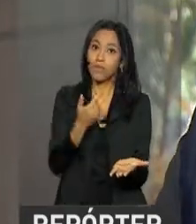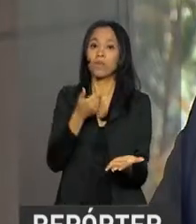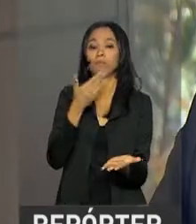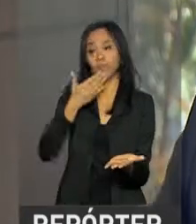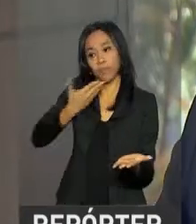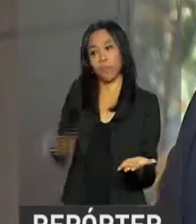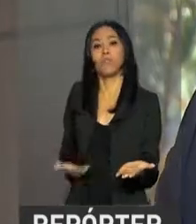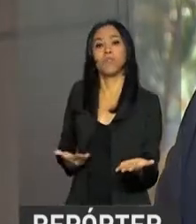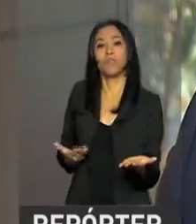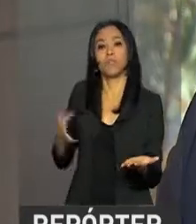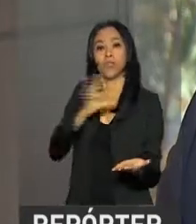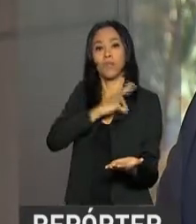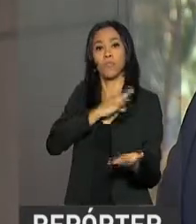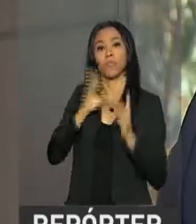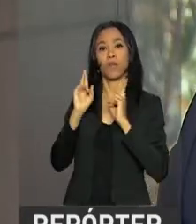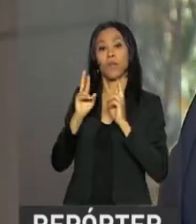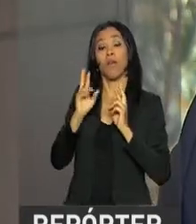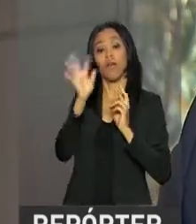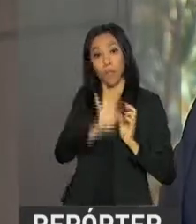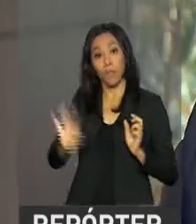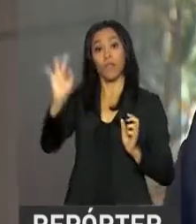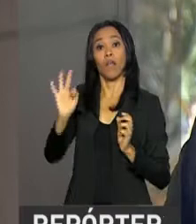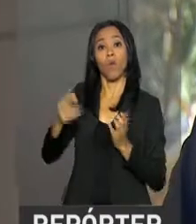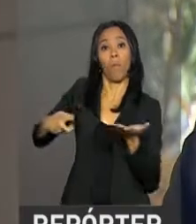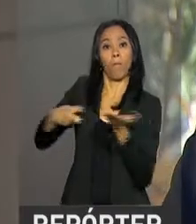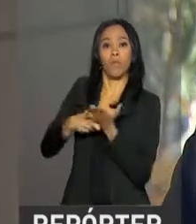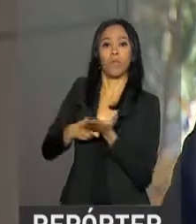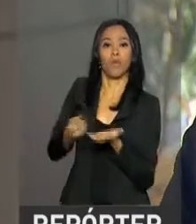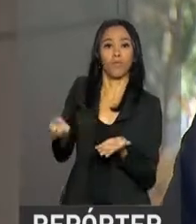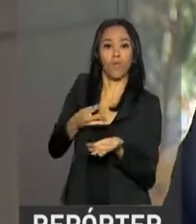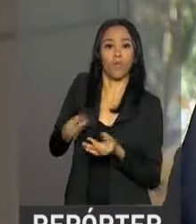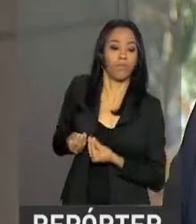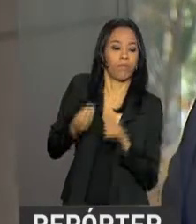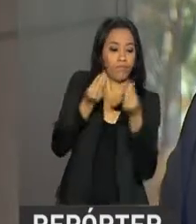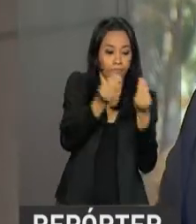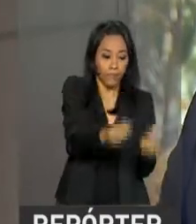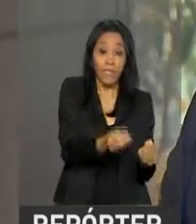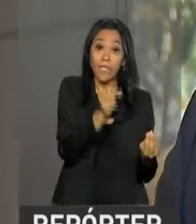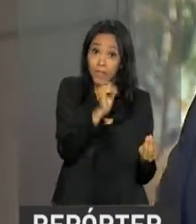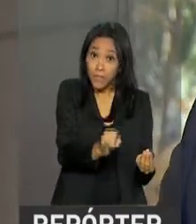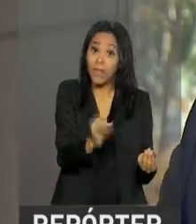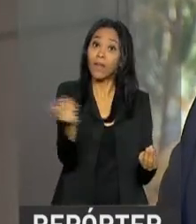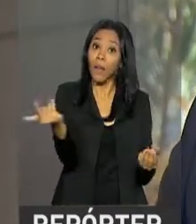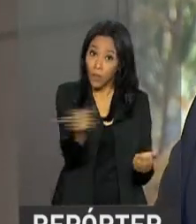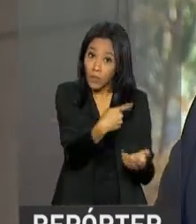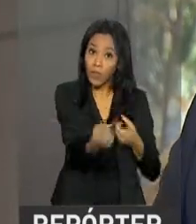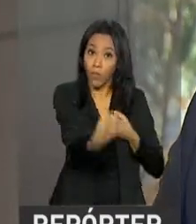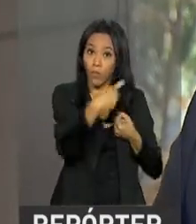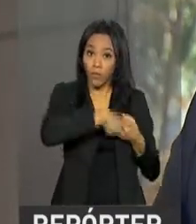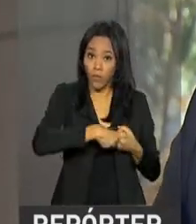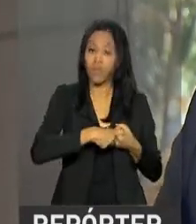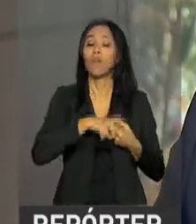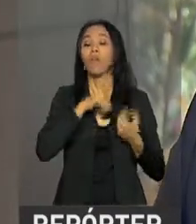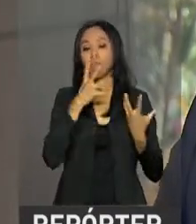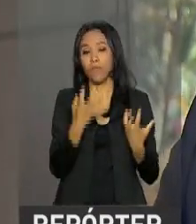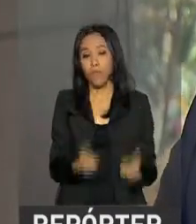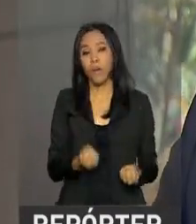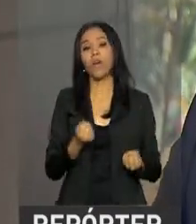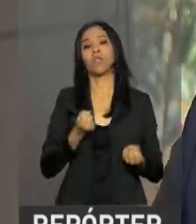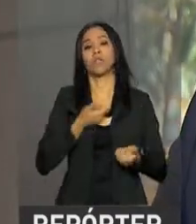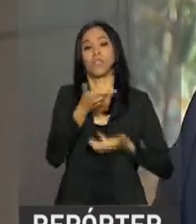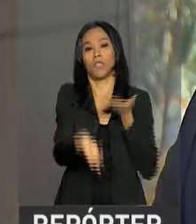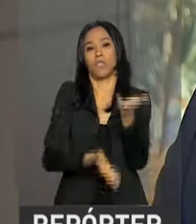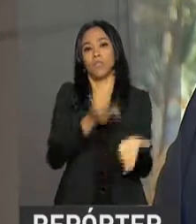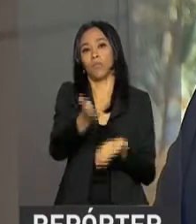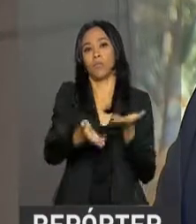de um novo passaporte para essa pessoa veja que se esse convênio vier a ser firmado nós daremos o atendimento no